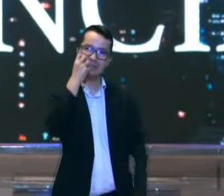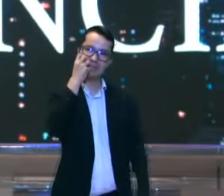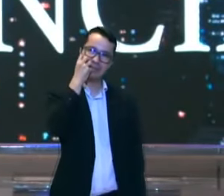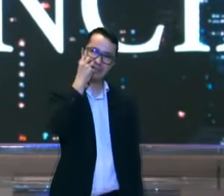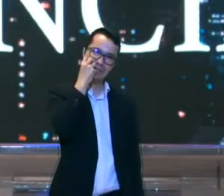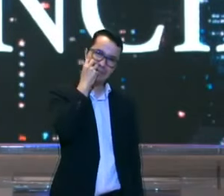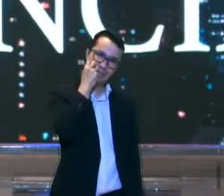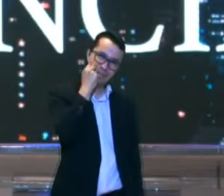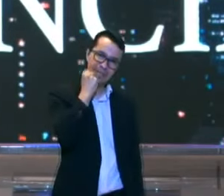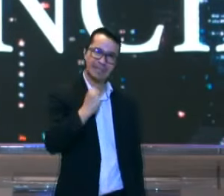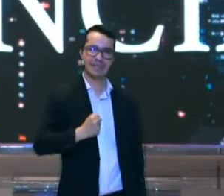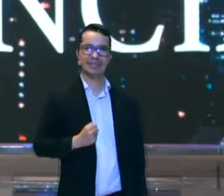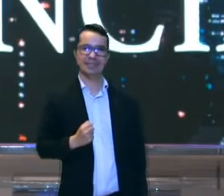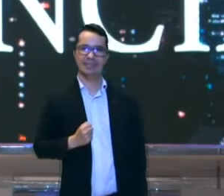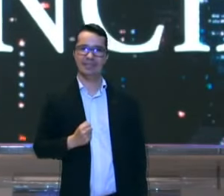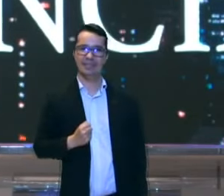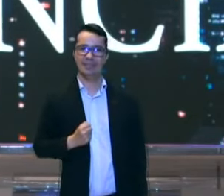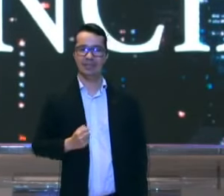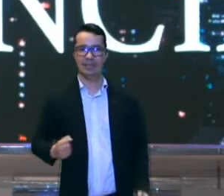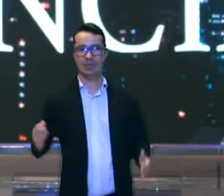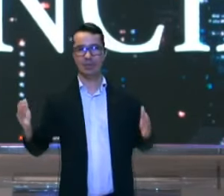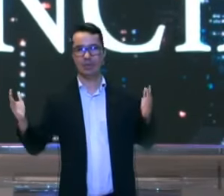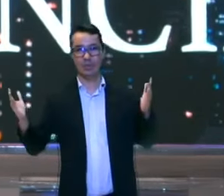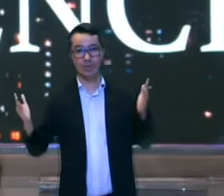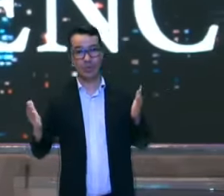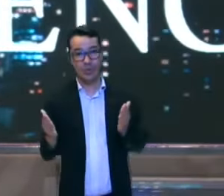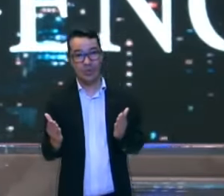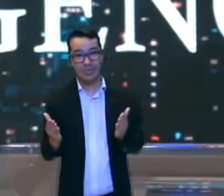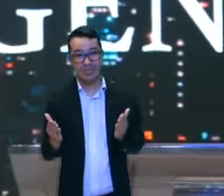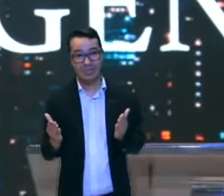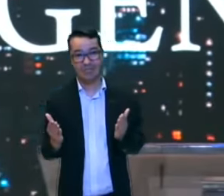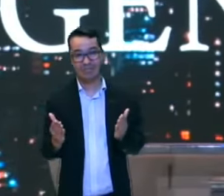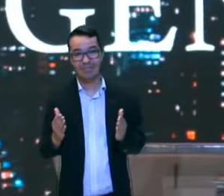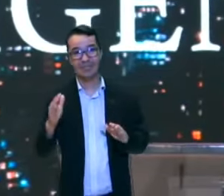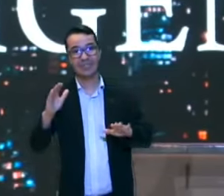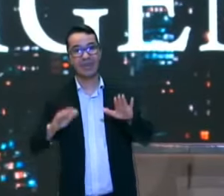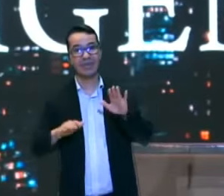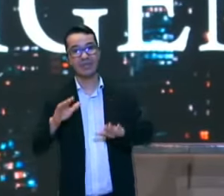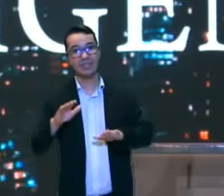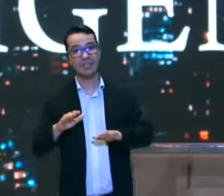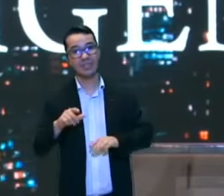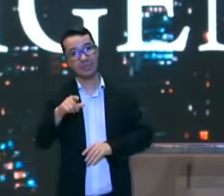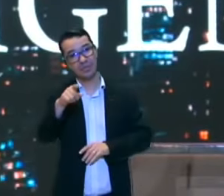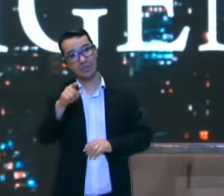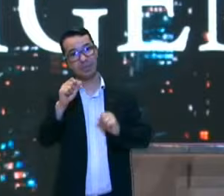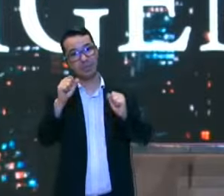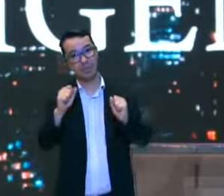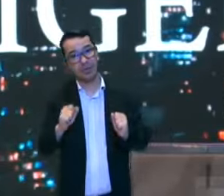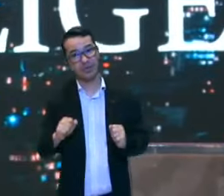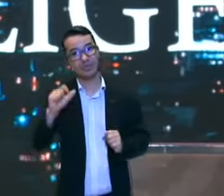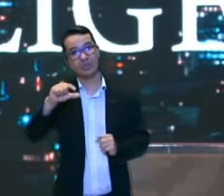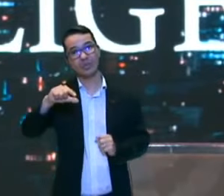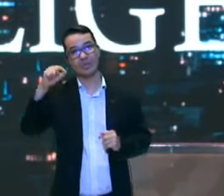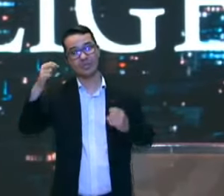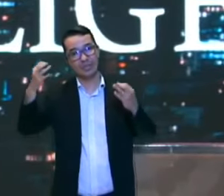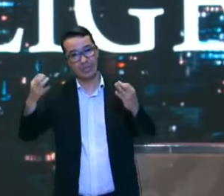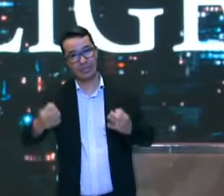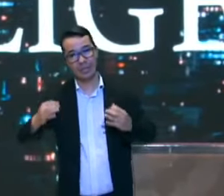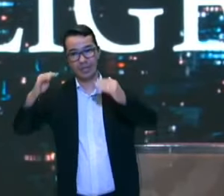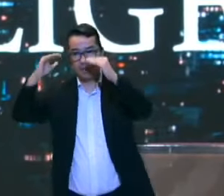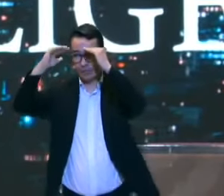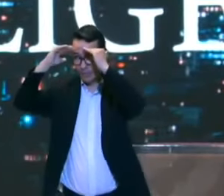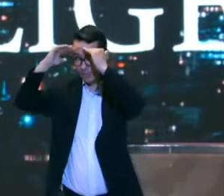A decisão que você vai tomar hoje pode fazer do seu interior sair água amarga ou sair em rios de